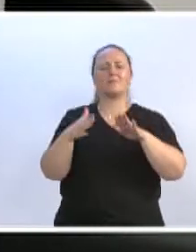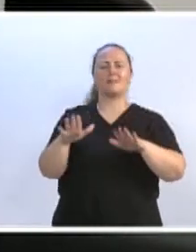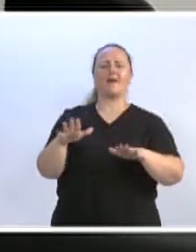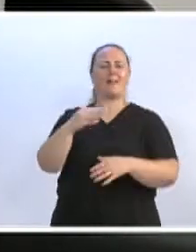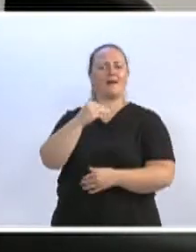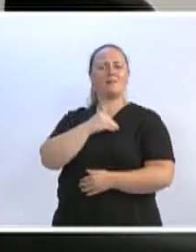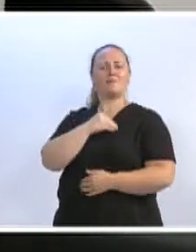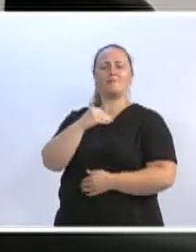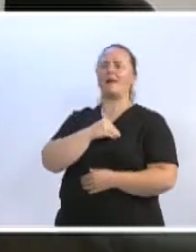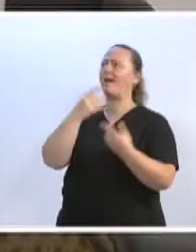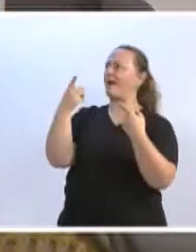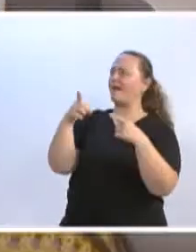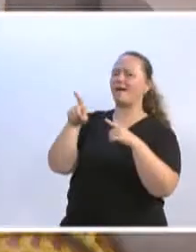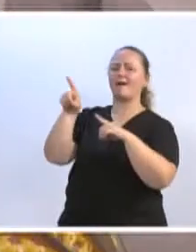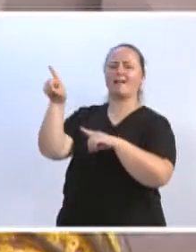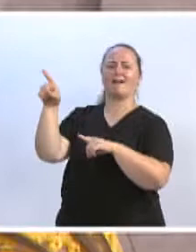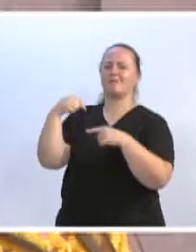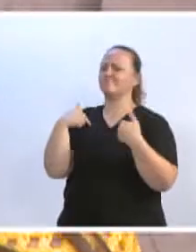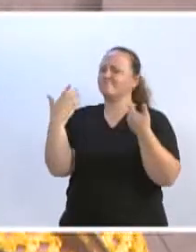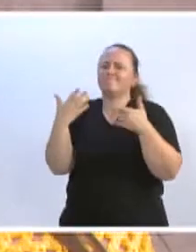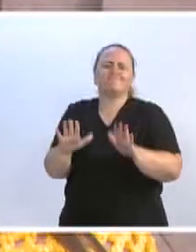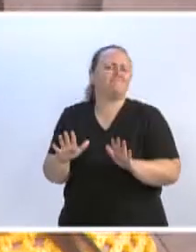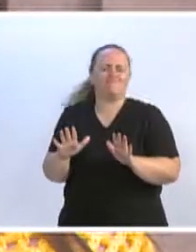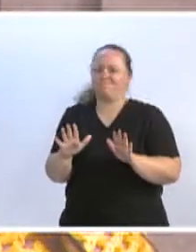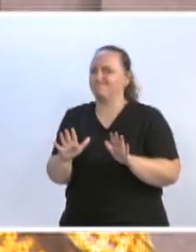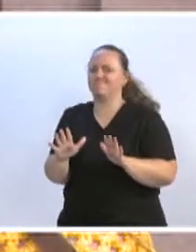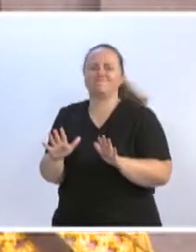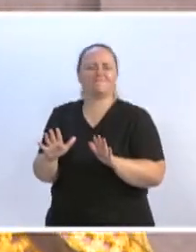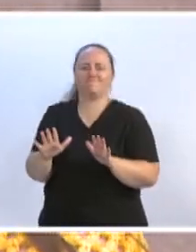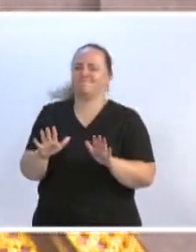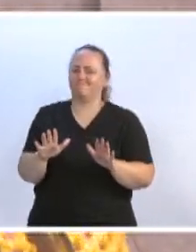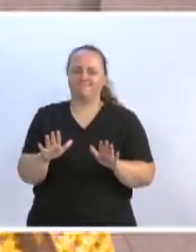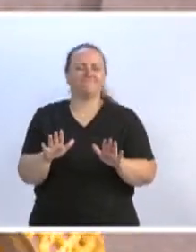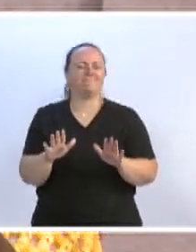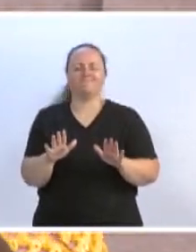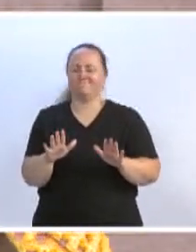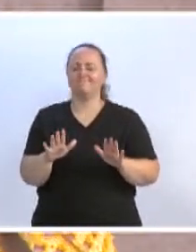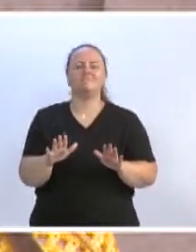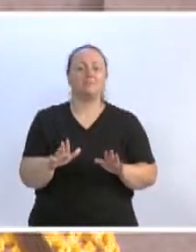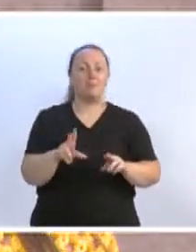pra eu não pecar contra ti,